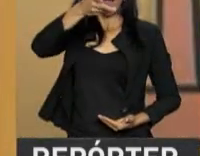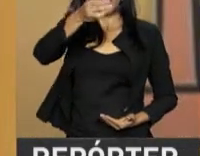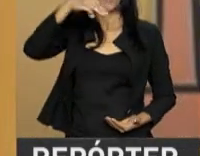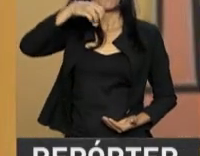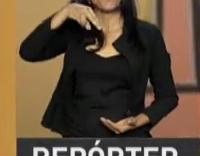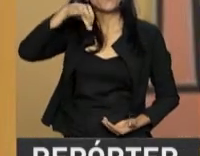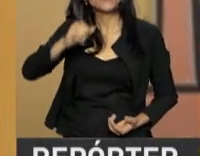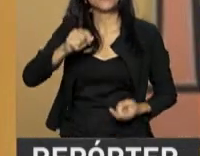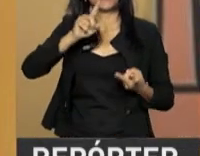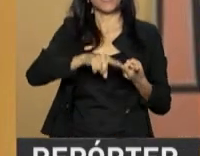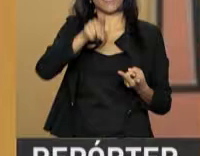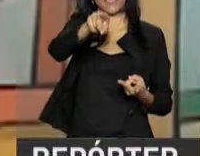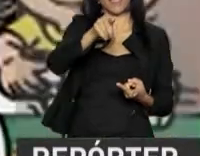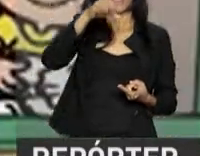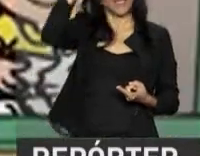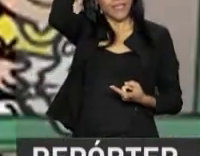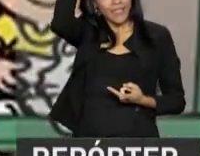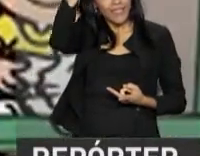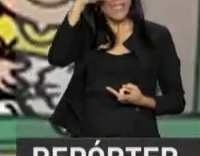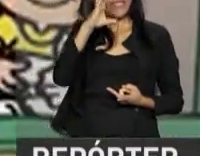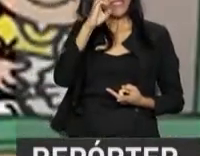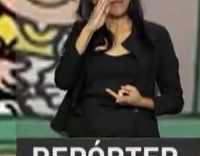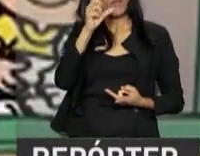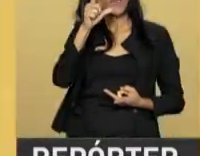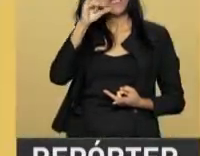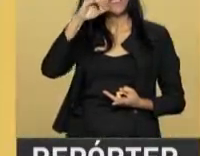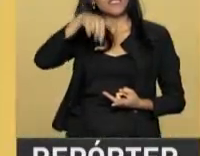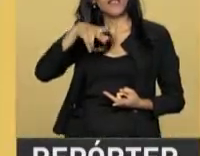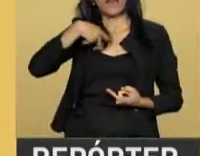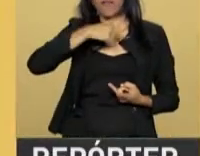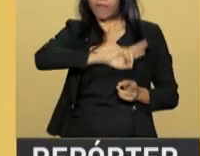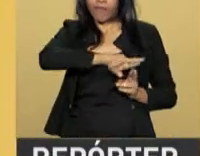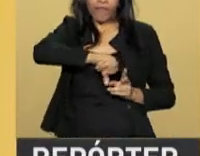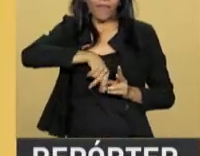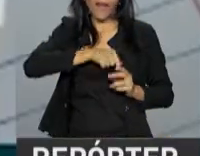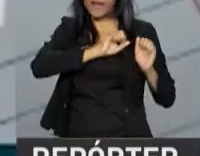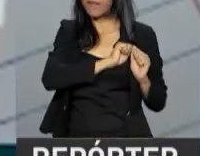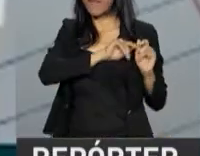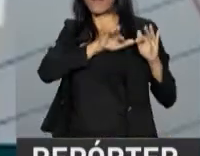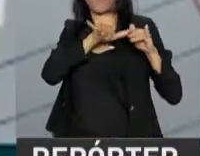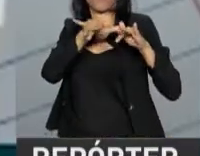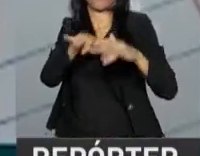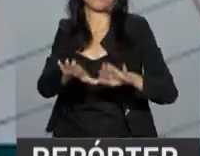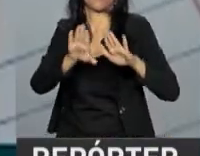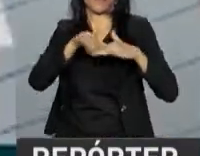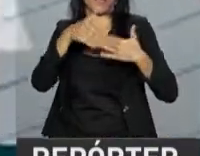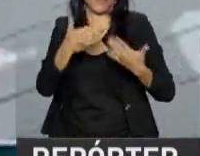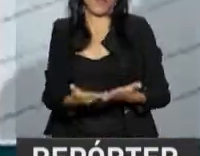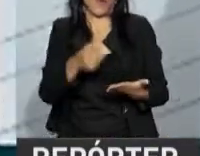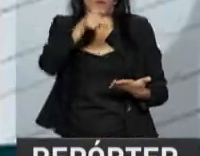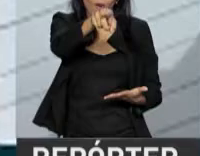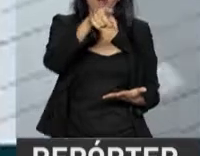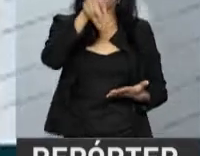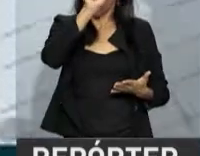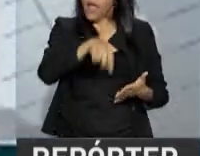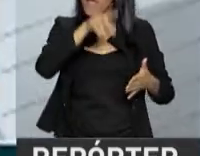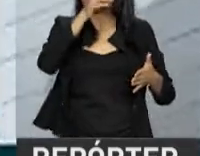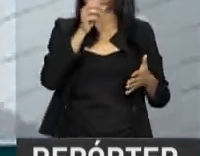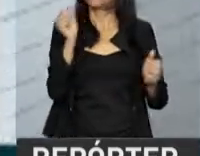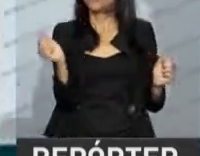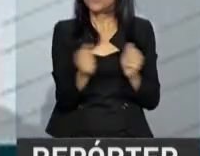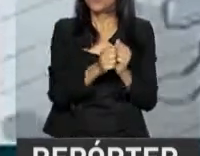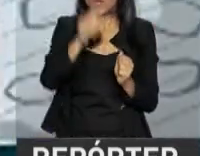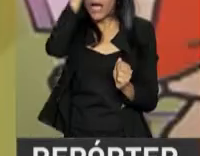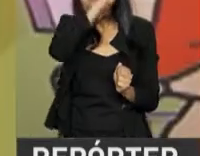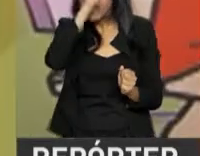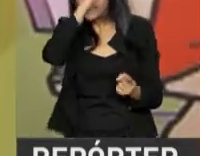Mônica, o Cebolinha e toda a turma vão para a escola com milhares de crianças e adolescentes. A ideia é, juntos, aprender